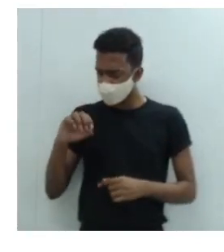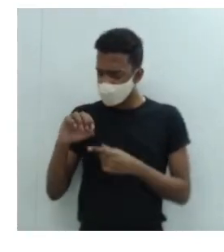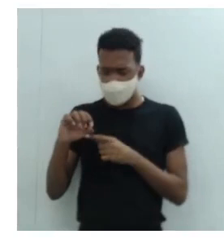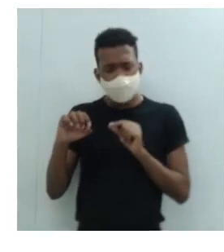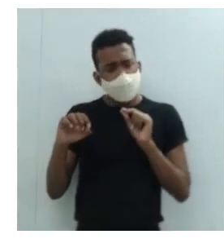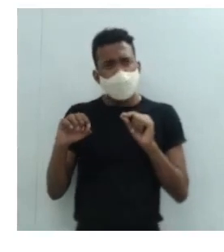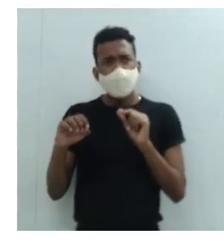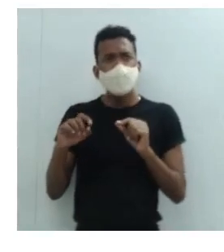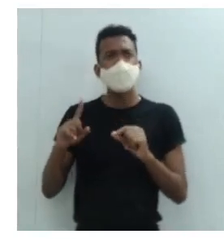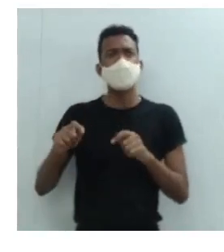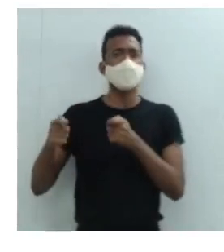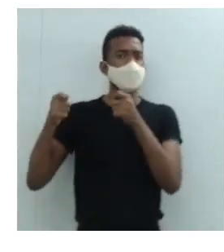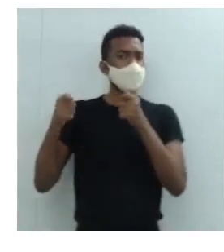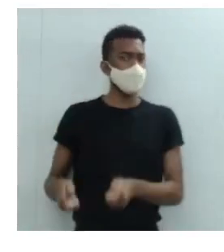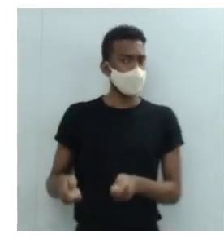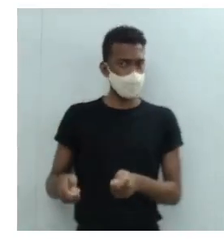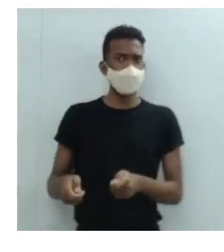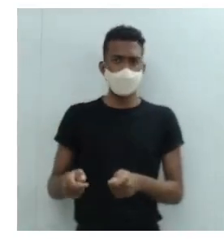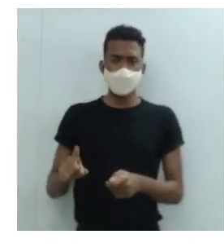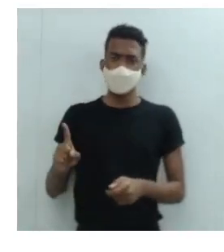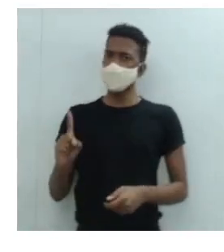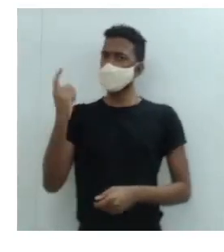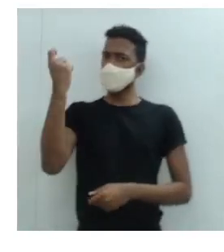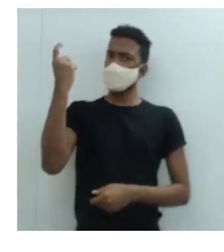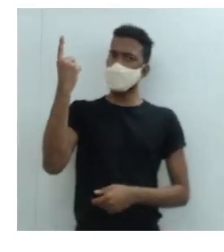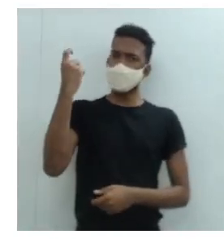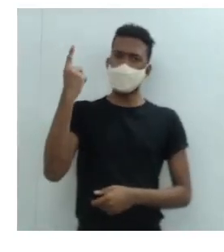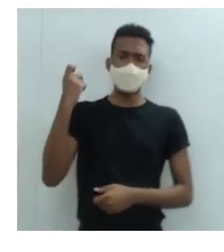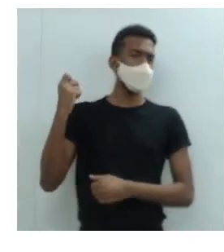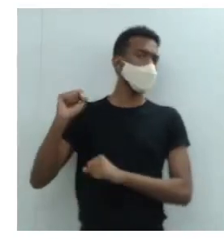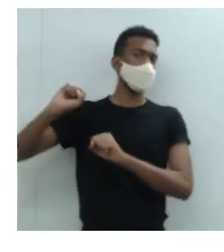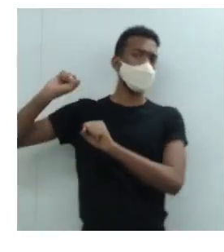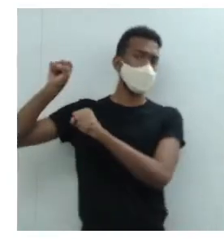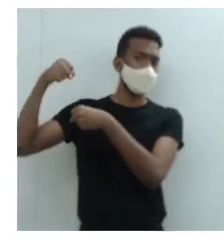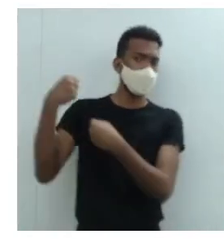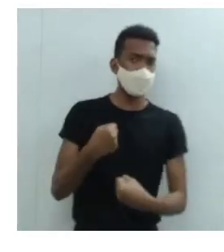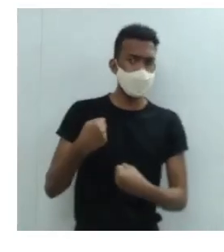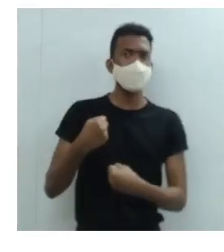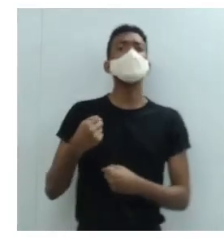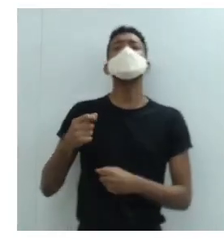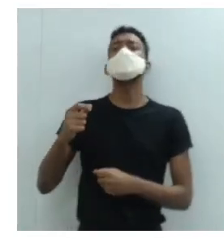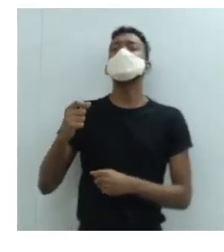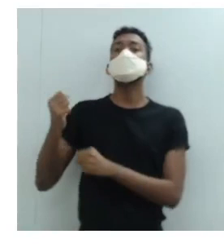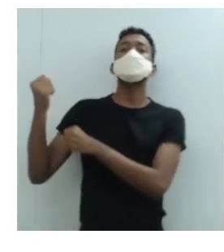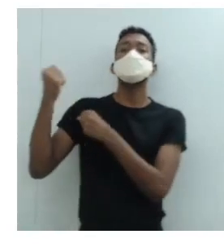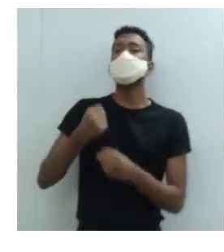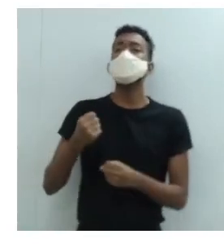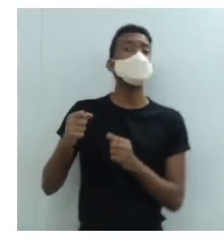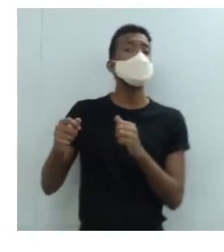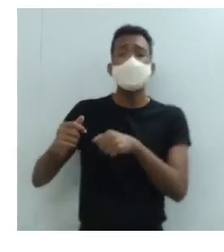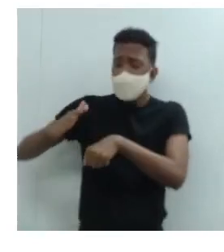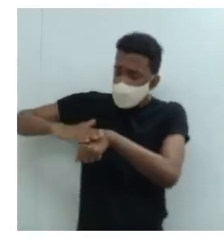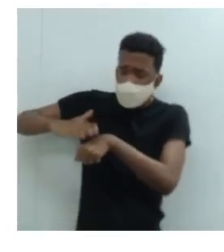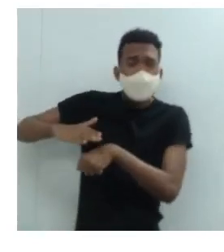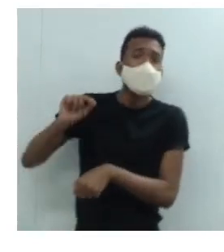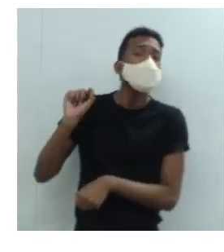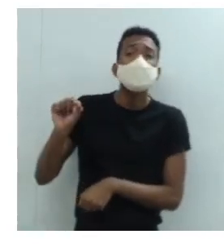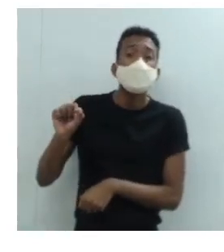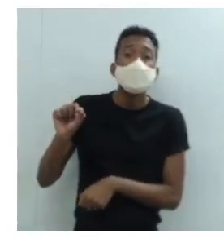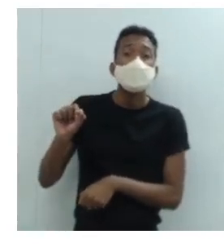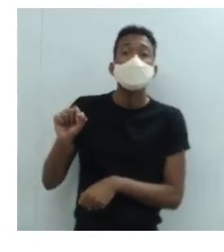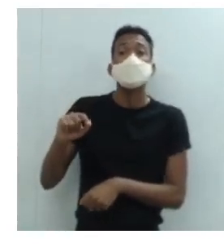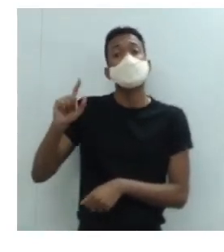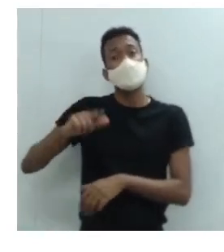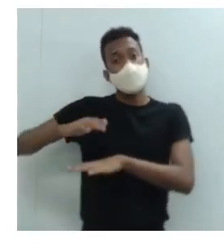absoluto. Então, absoluto, poder absoluto. Mas o poder absoluto das mãos de quem? Nas mãos do